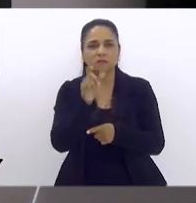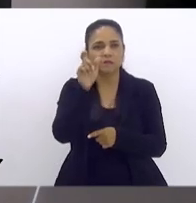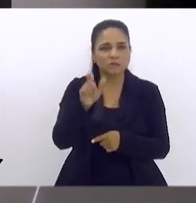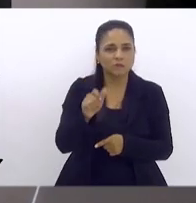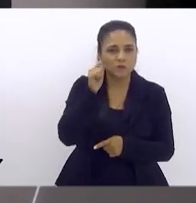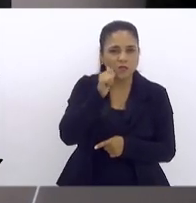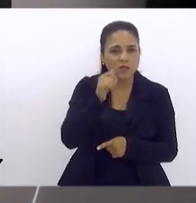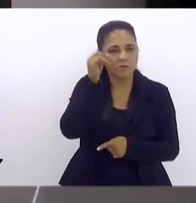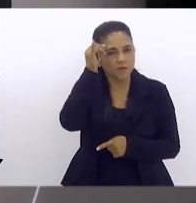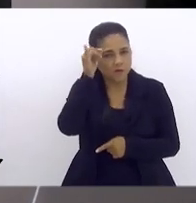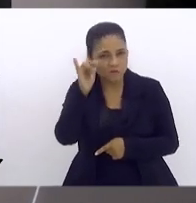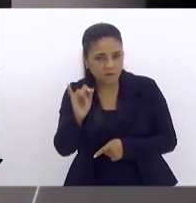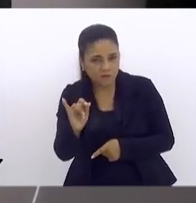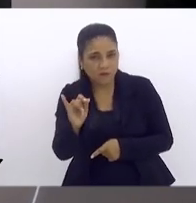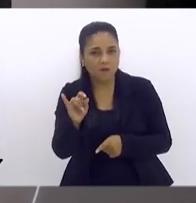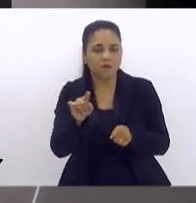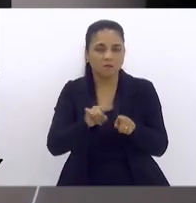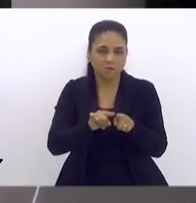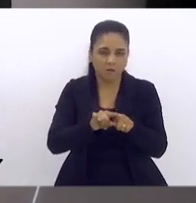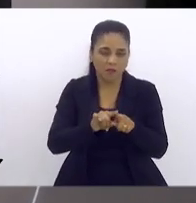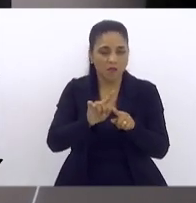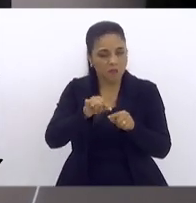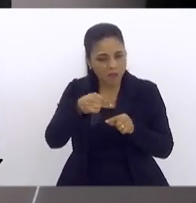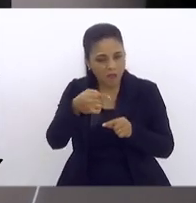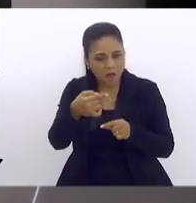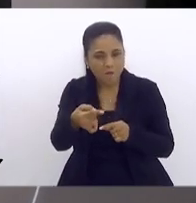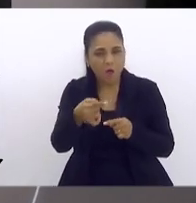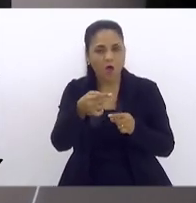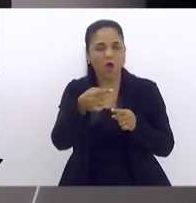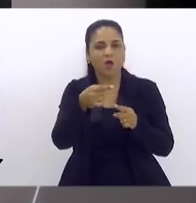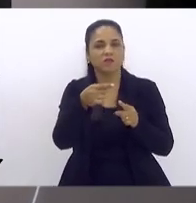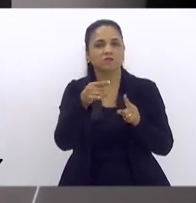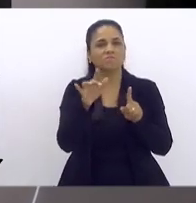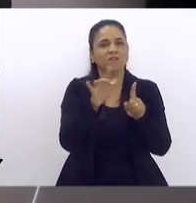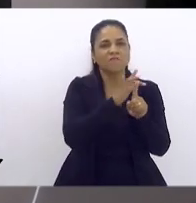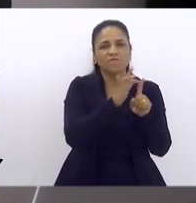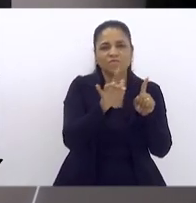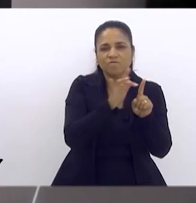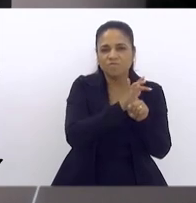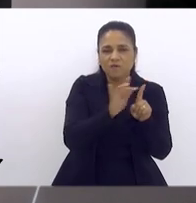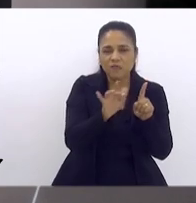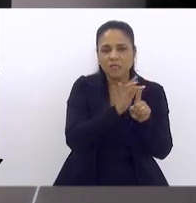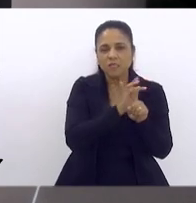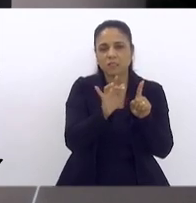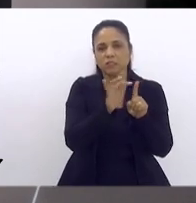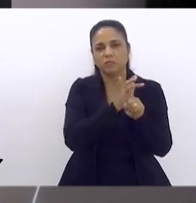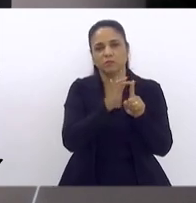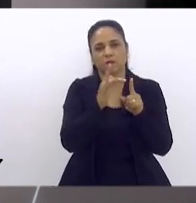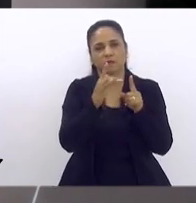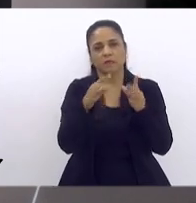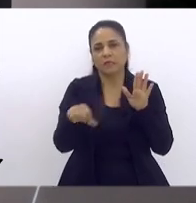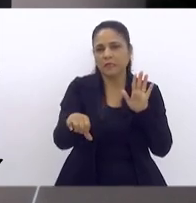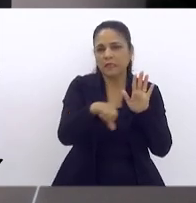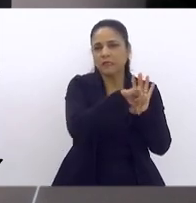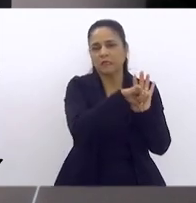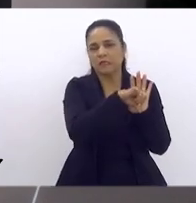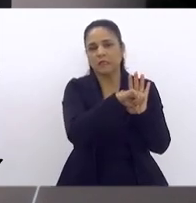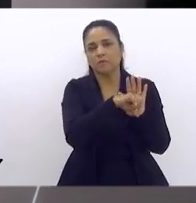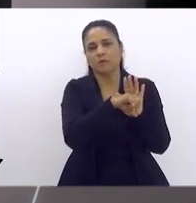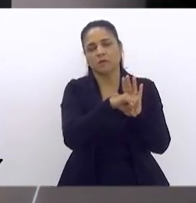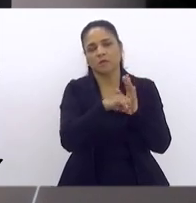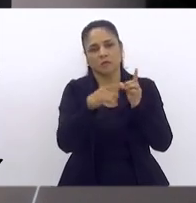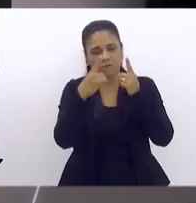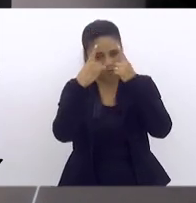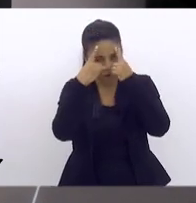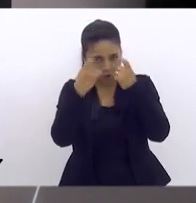prevenção e também após elas serem vítimas de algum de algum crime né de alguma violência